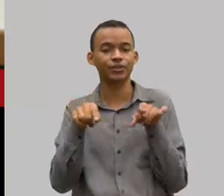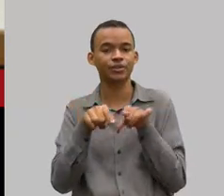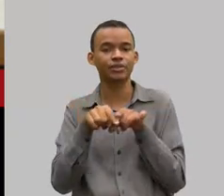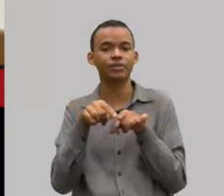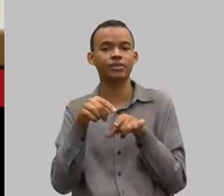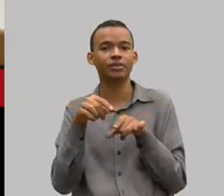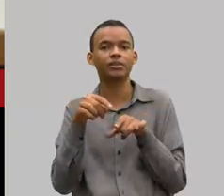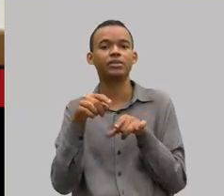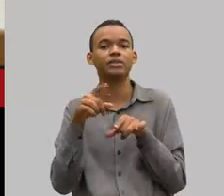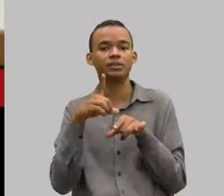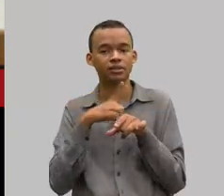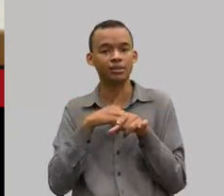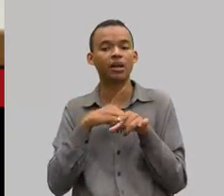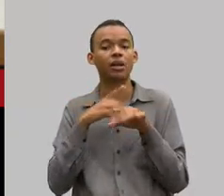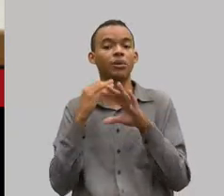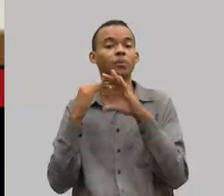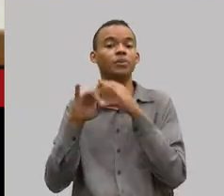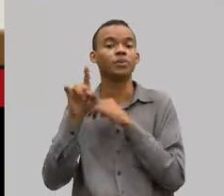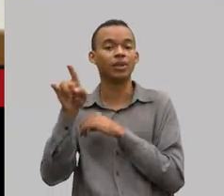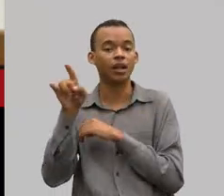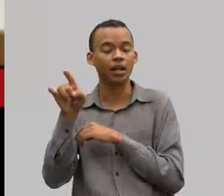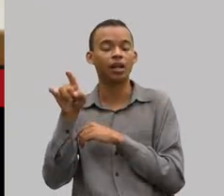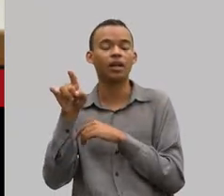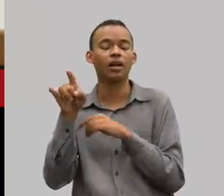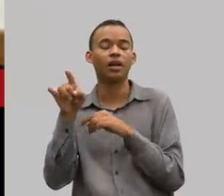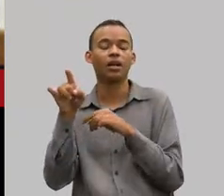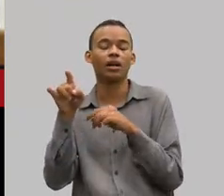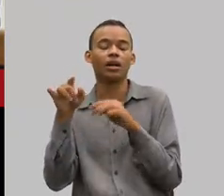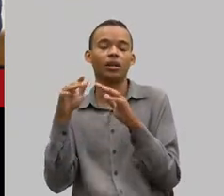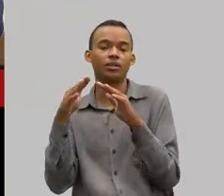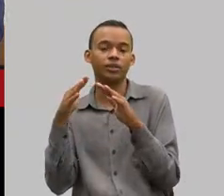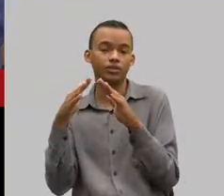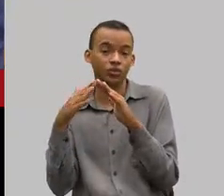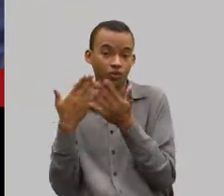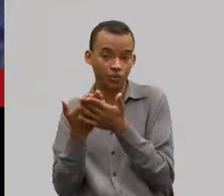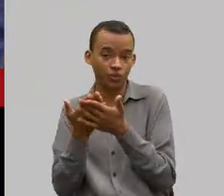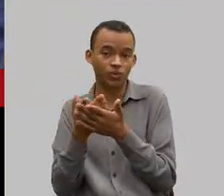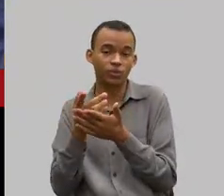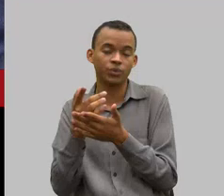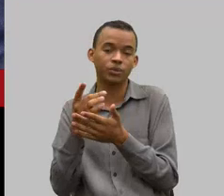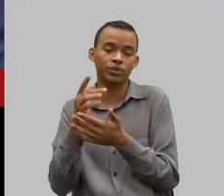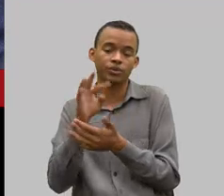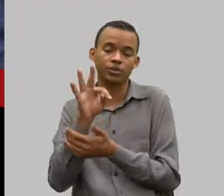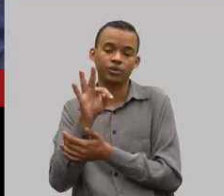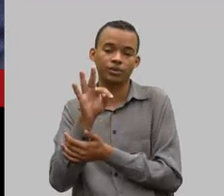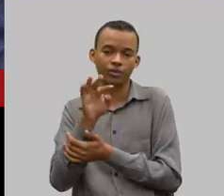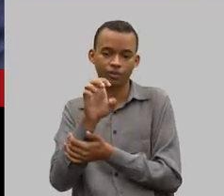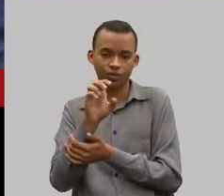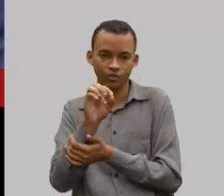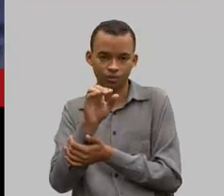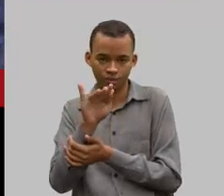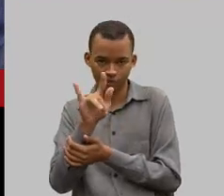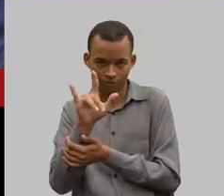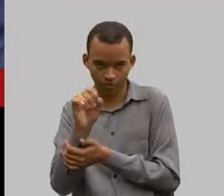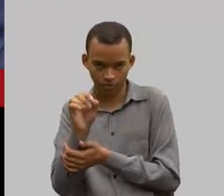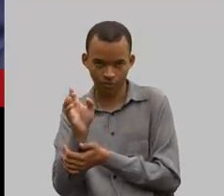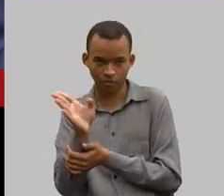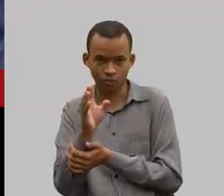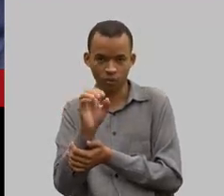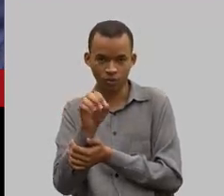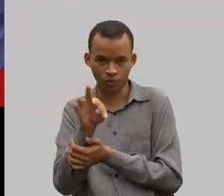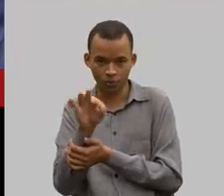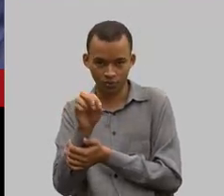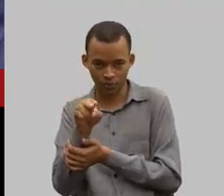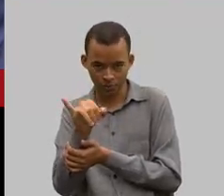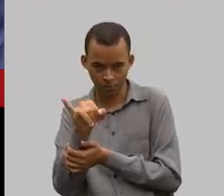fotone então assim que ela que a prefeitura adquiri porque é de fundo a fundo então a prefeitura que adquire mas ela